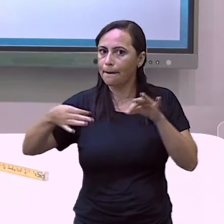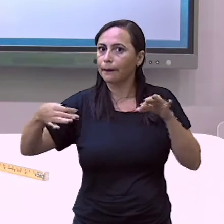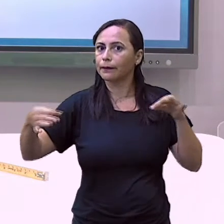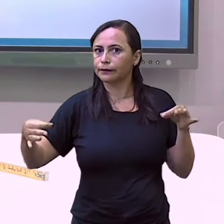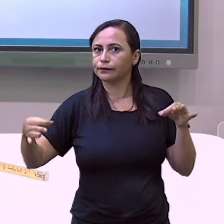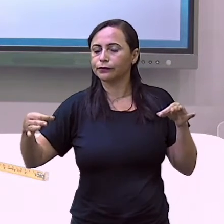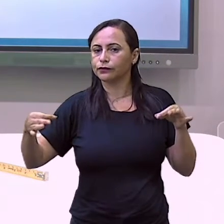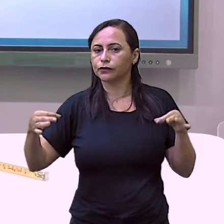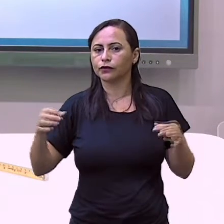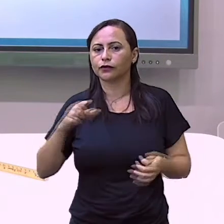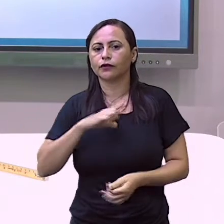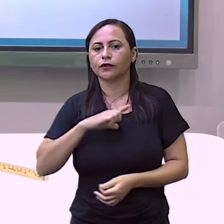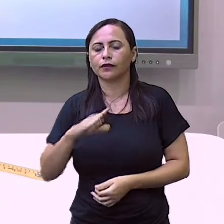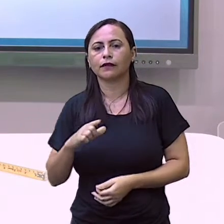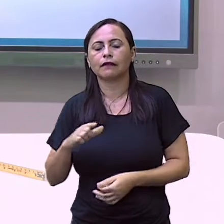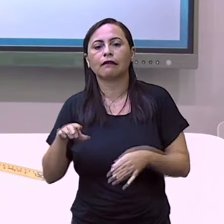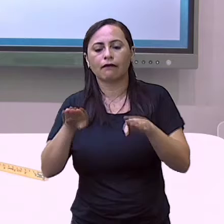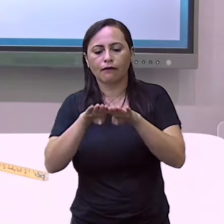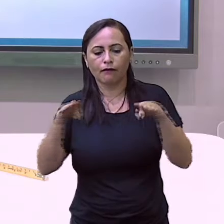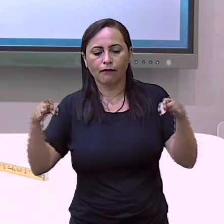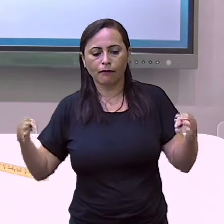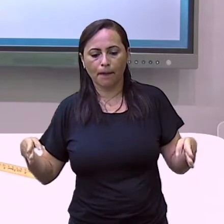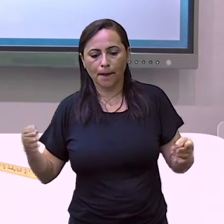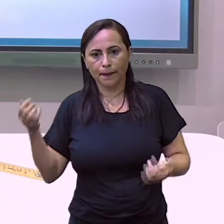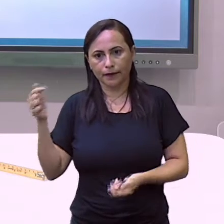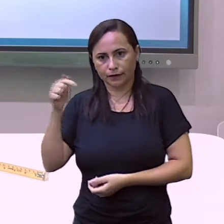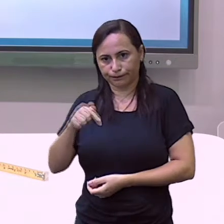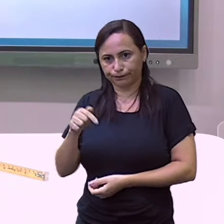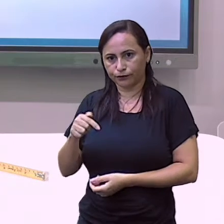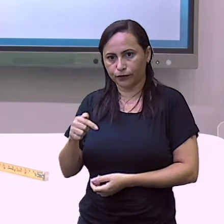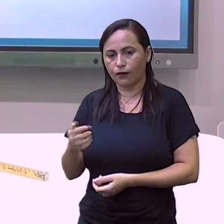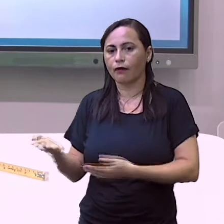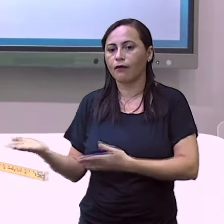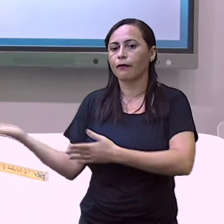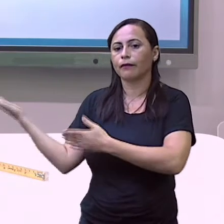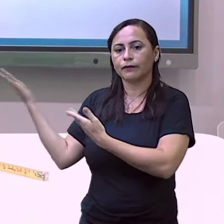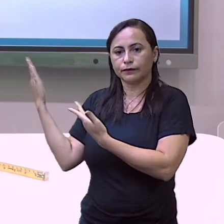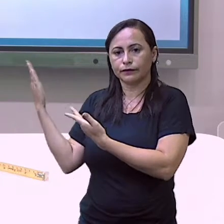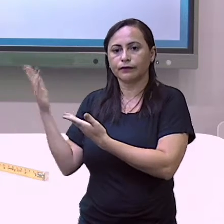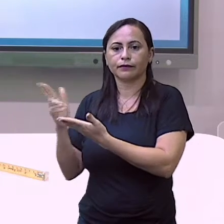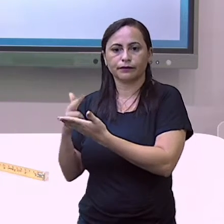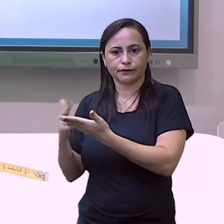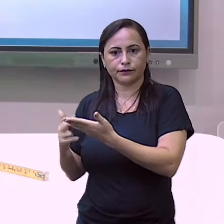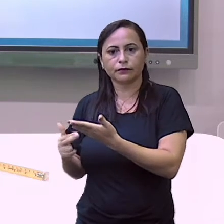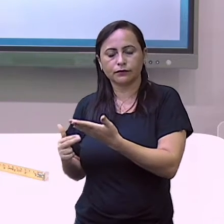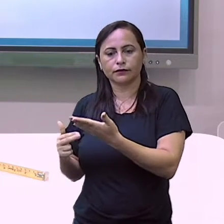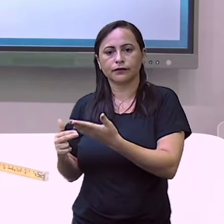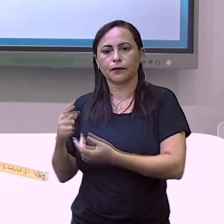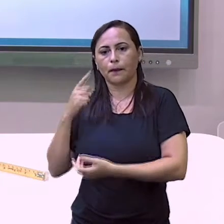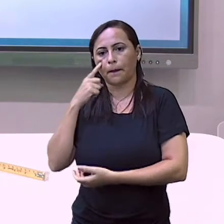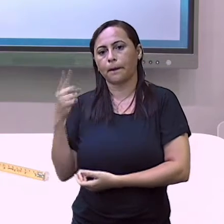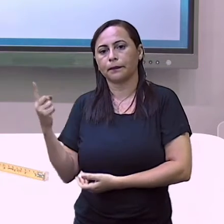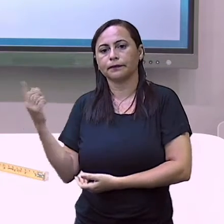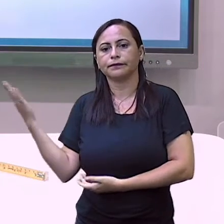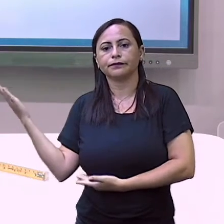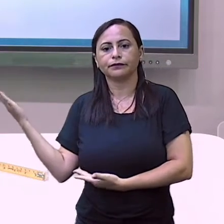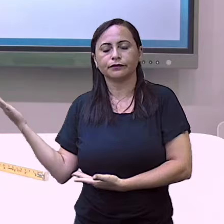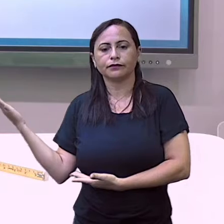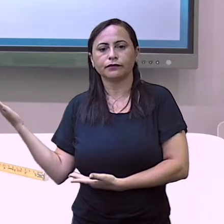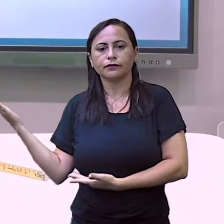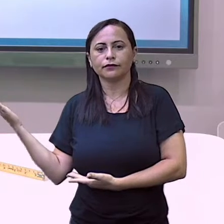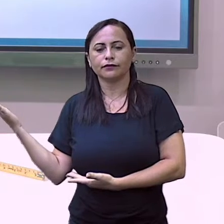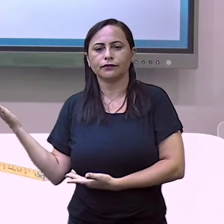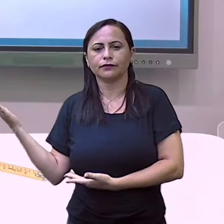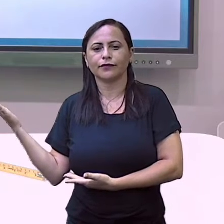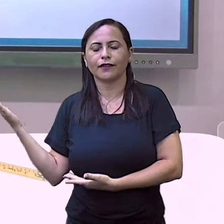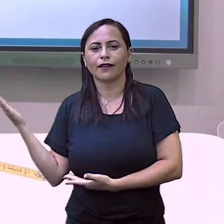comprimento. Tenho aqui sobre a minha mesa e tenho também para que vocês possam ver aqui no nosso slide. Vamos acompanhar?